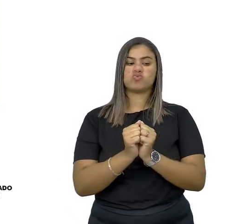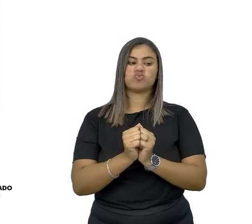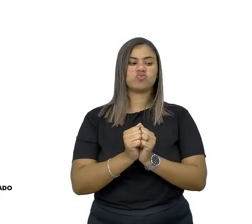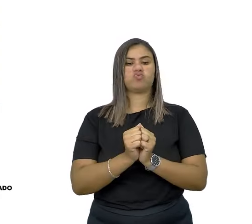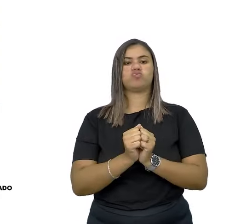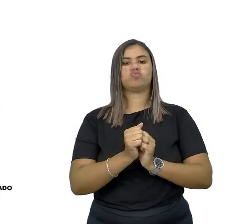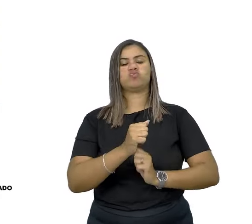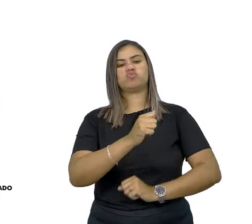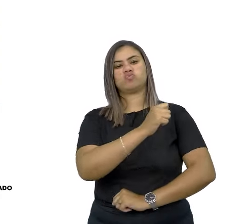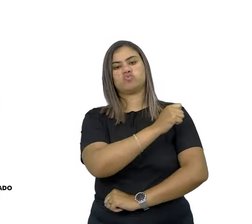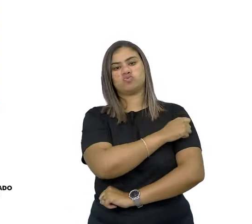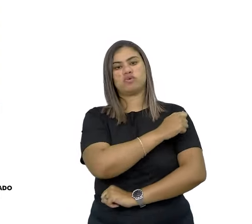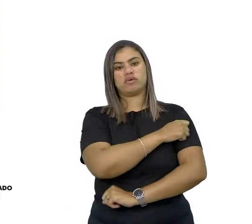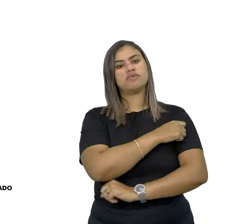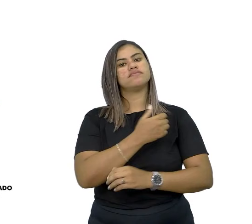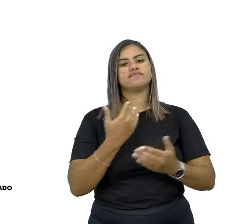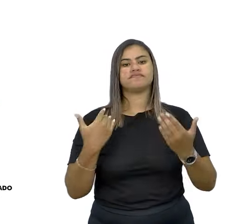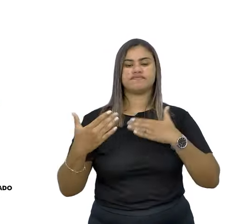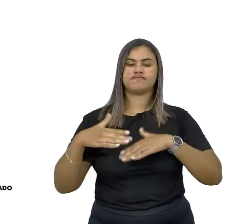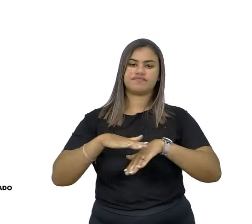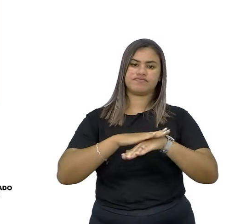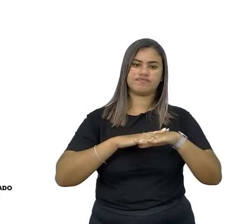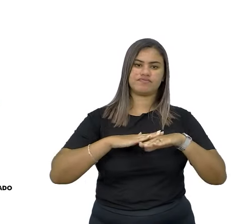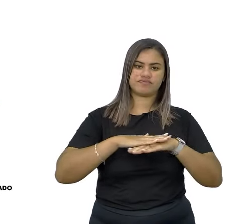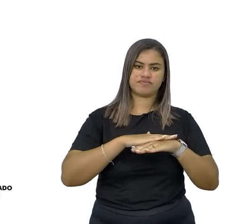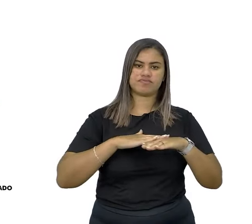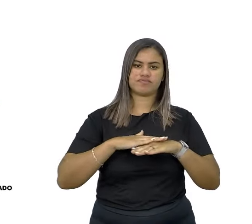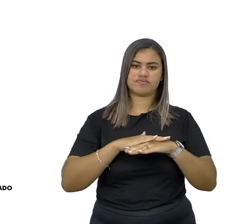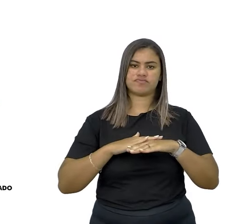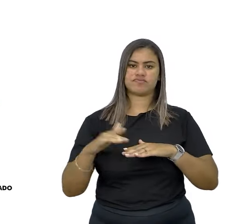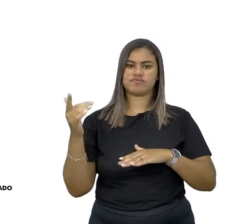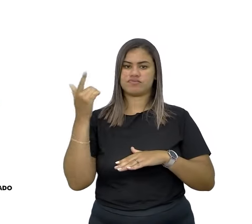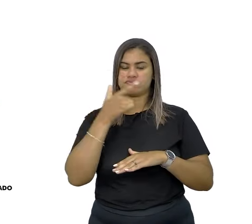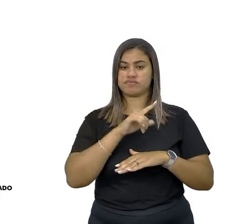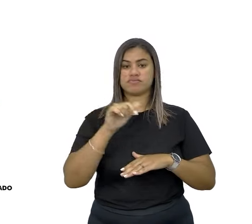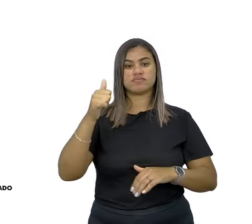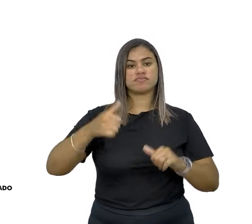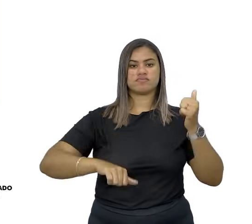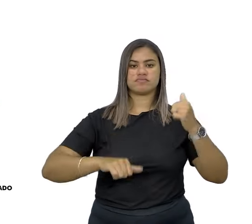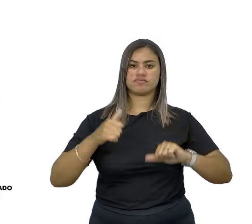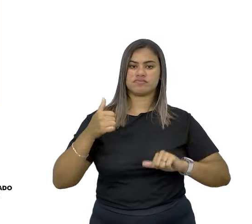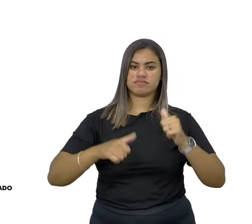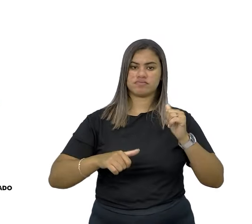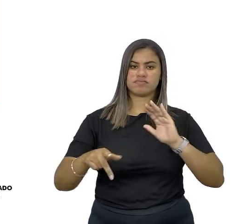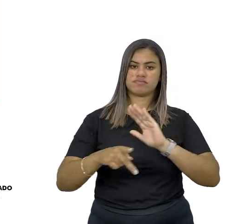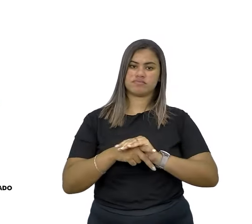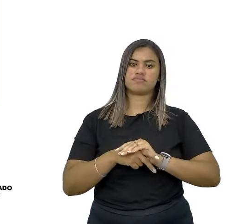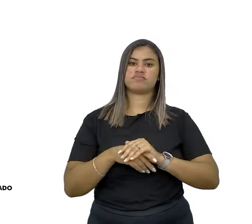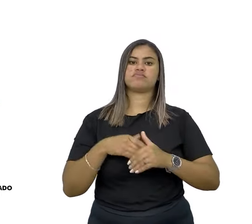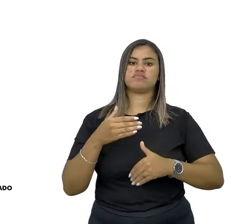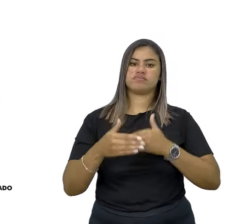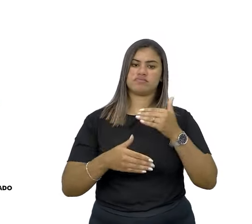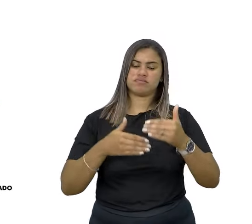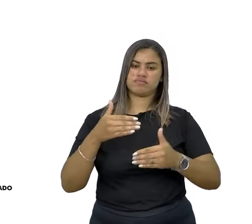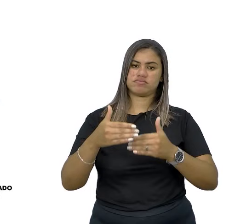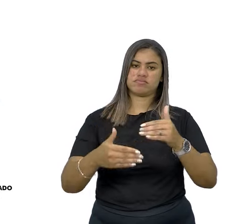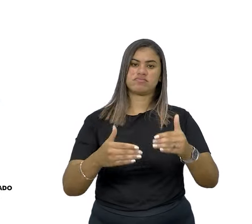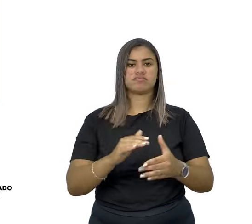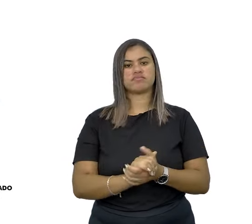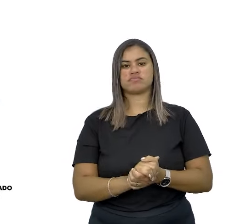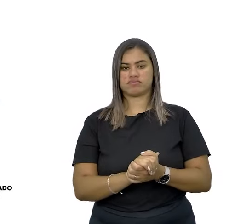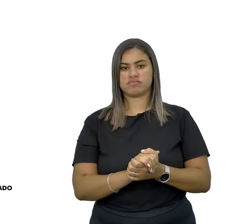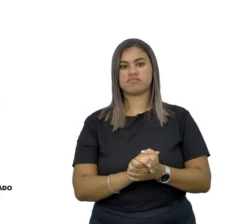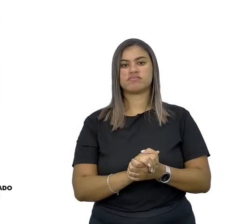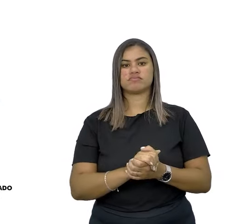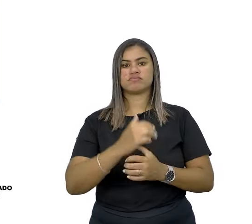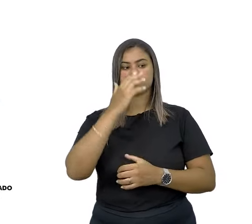um diálogo. Até por isso ele vai conseguir fazer uma avaliação, né, do processo de aprendizado, né, desse